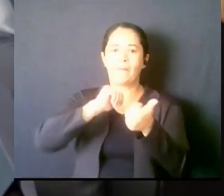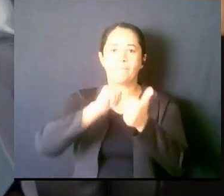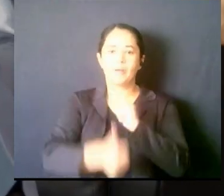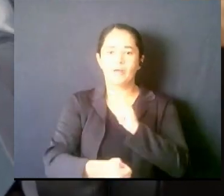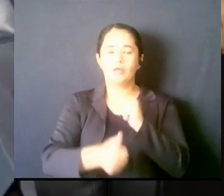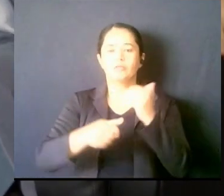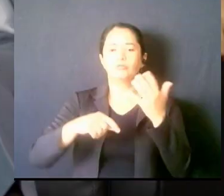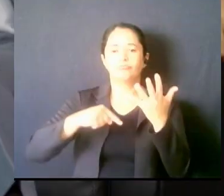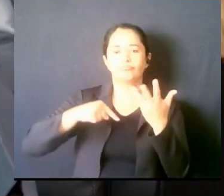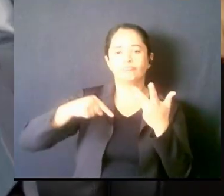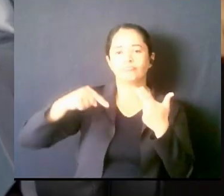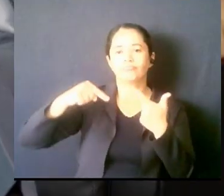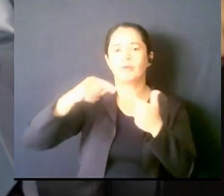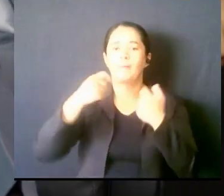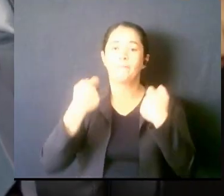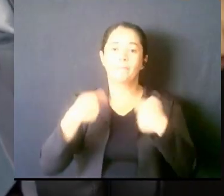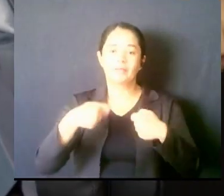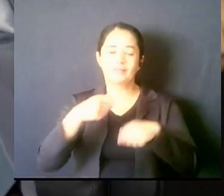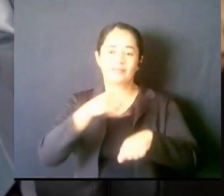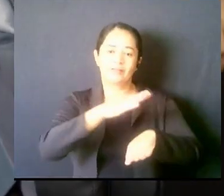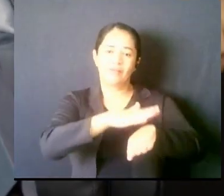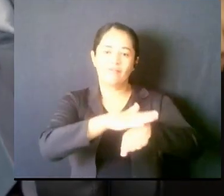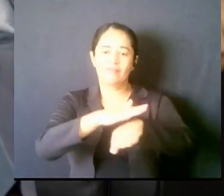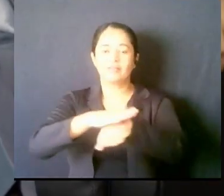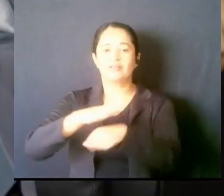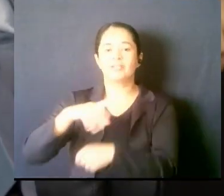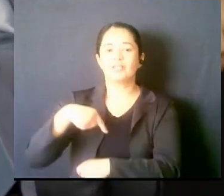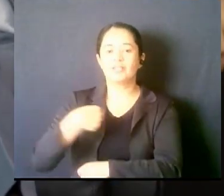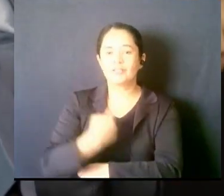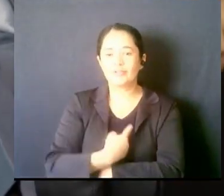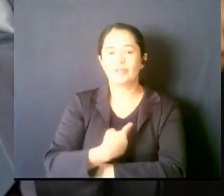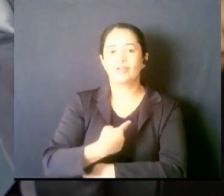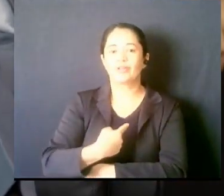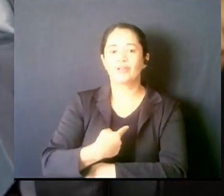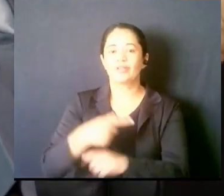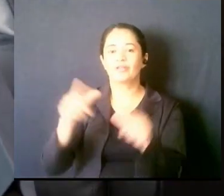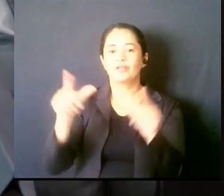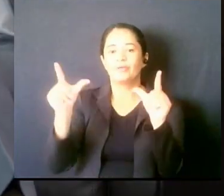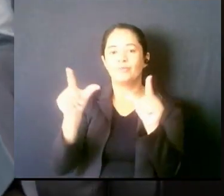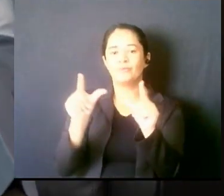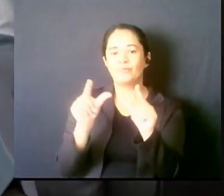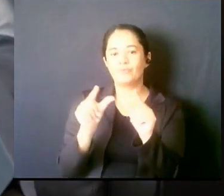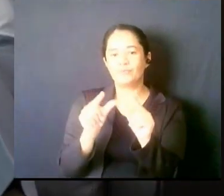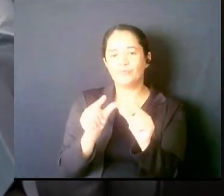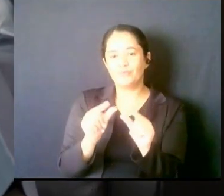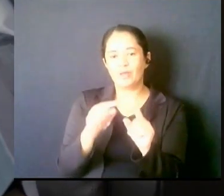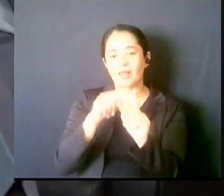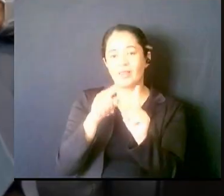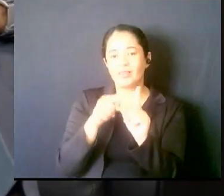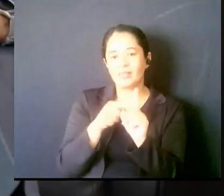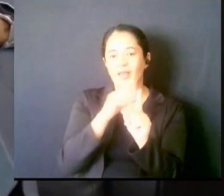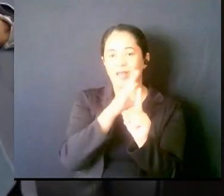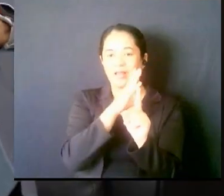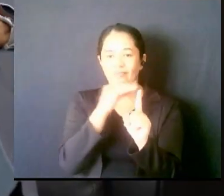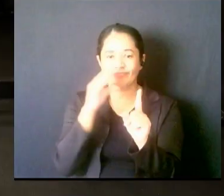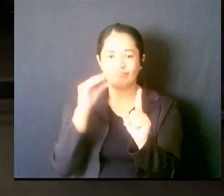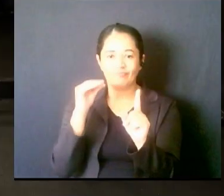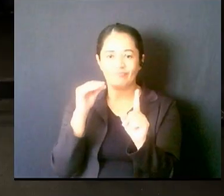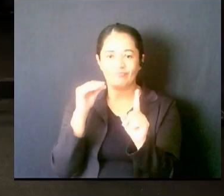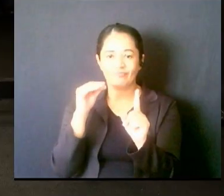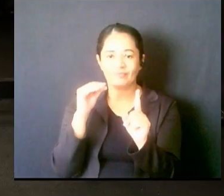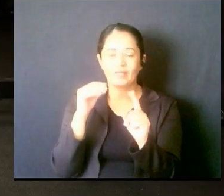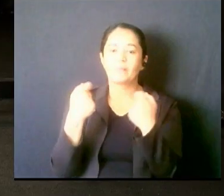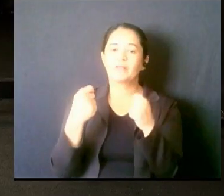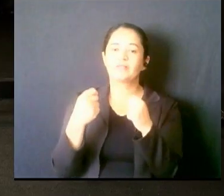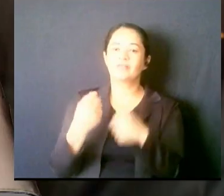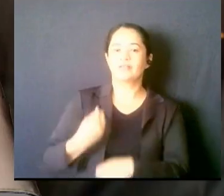que a gente falar em redução da gestação da adolescência é falar em qualidade de vida.